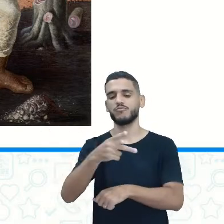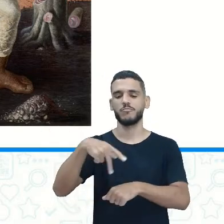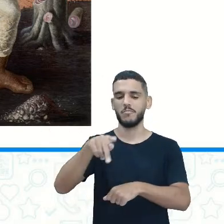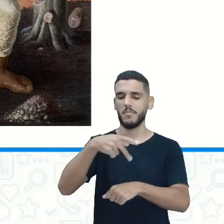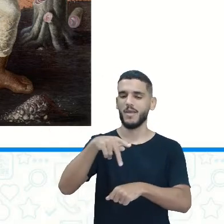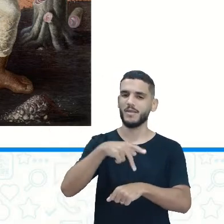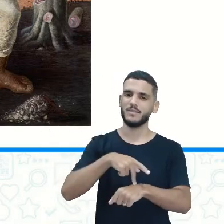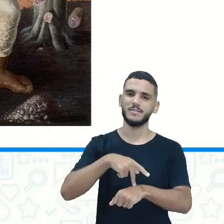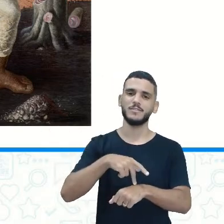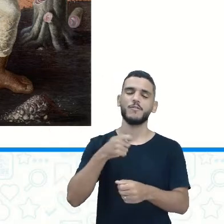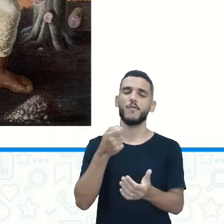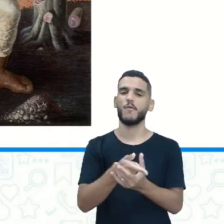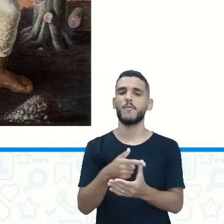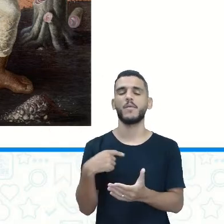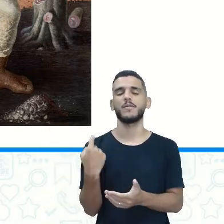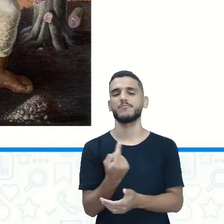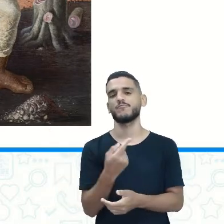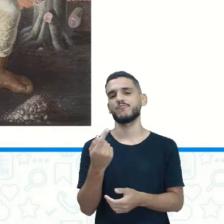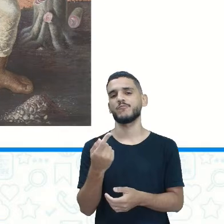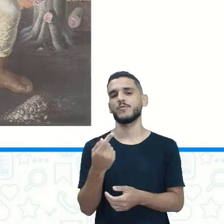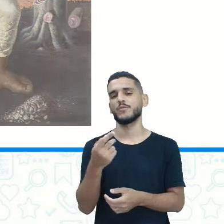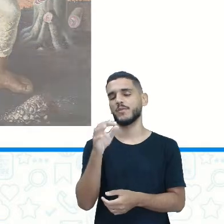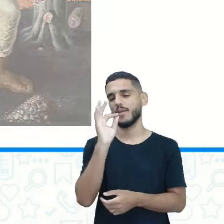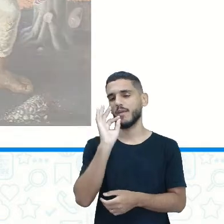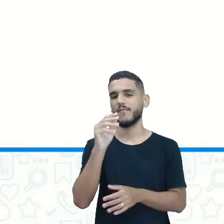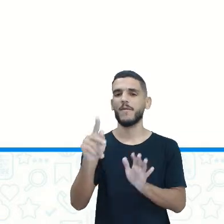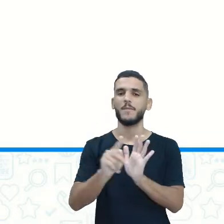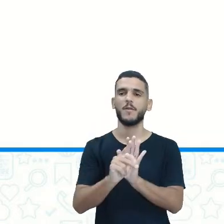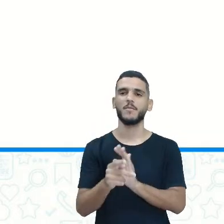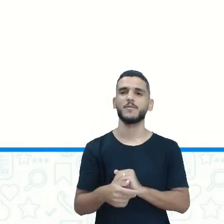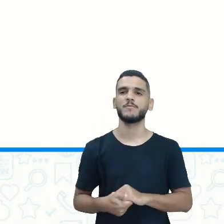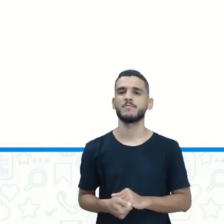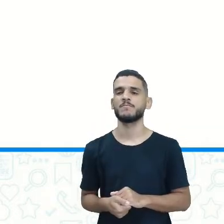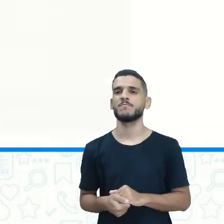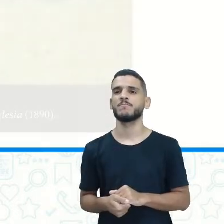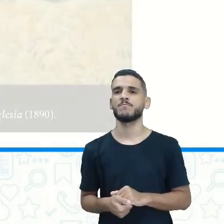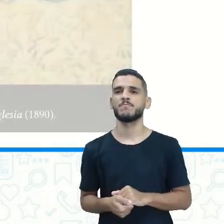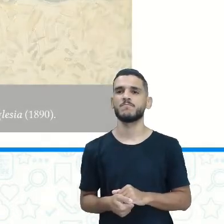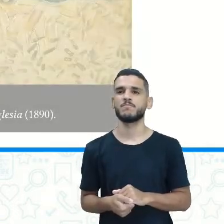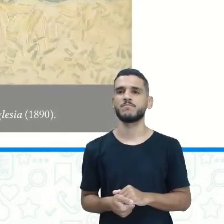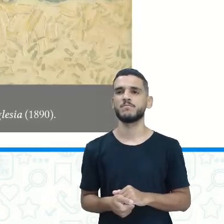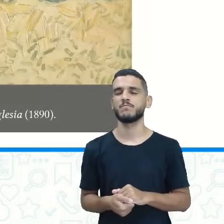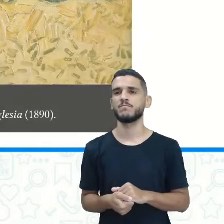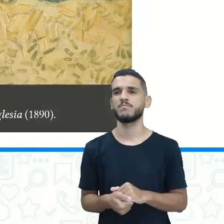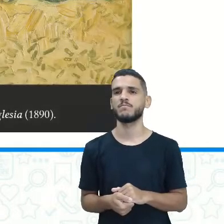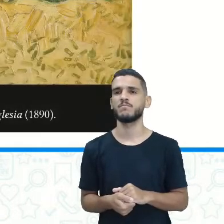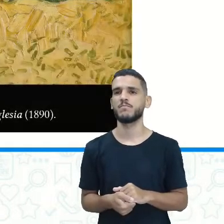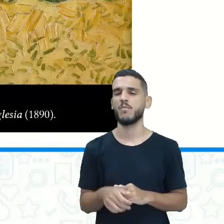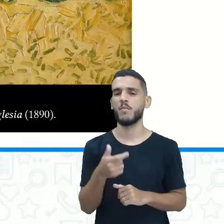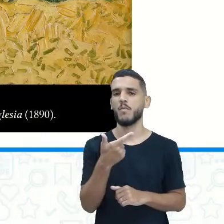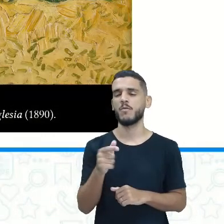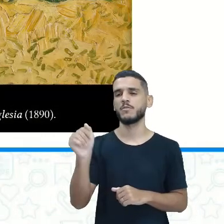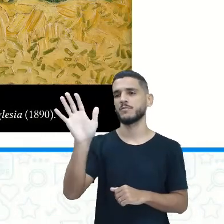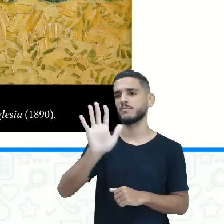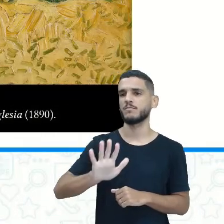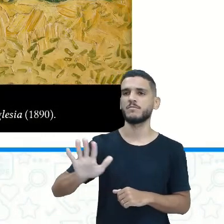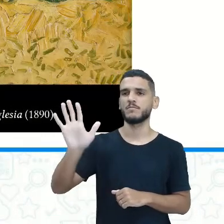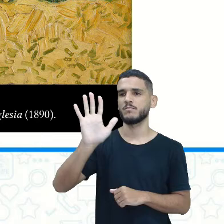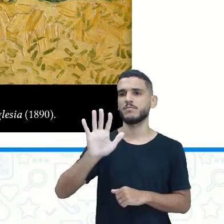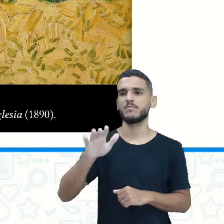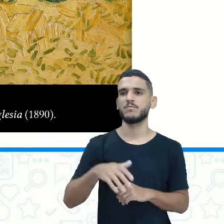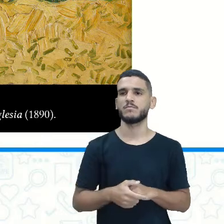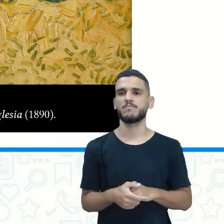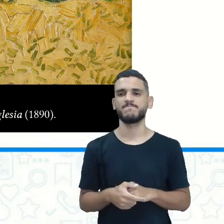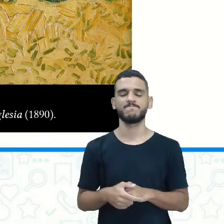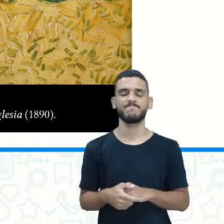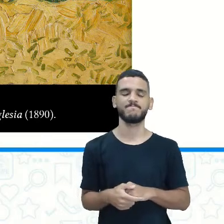pessoas de outros países vêm comprar o nosso café aqui. Olha outra imagem que a gente vai trazer sobre a arte. Aí não é brasileiro não,